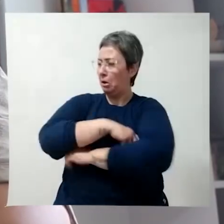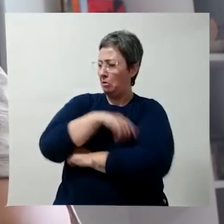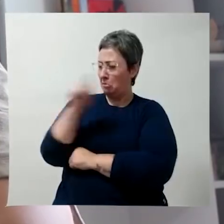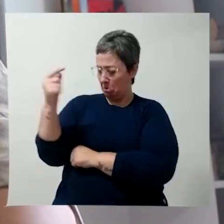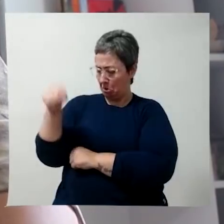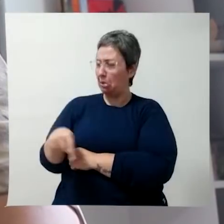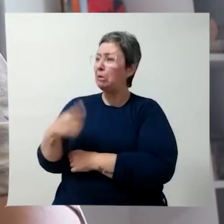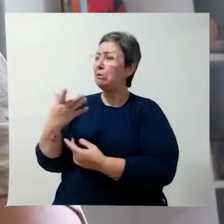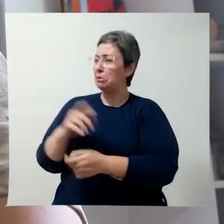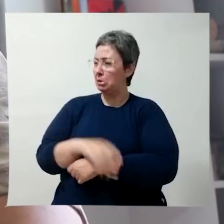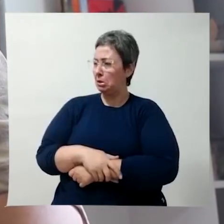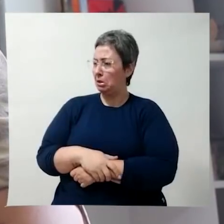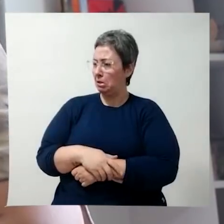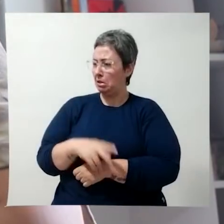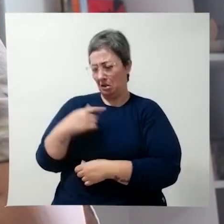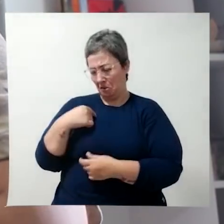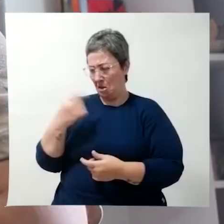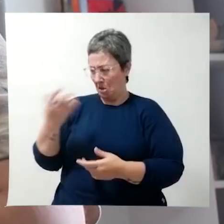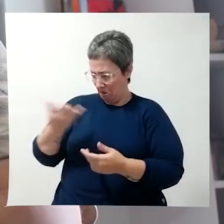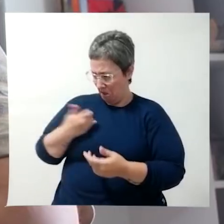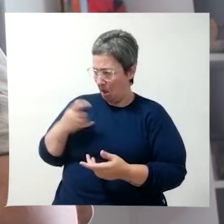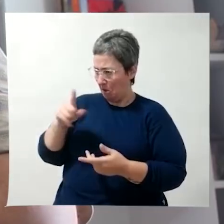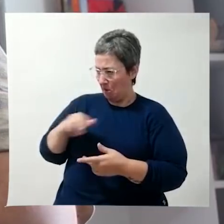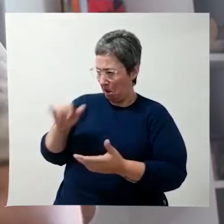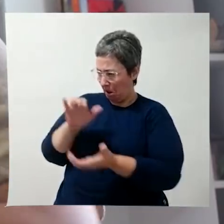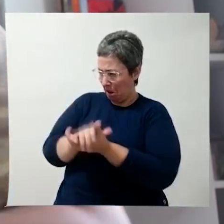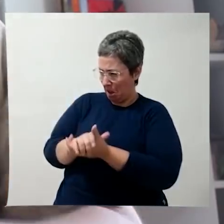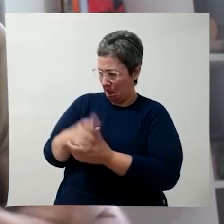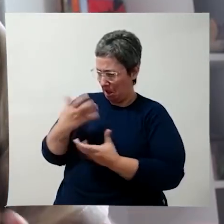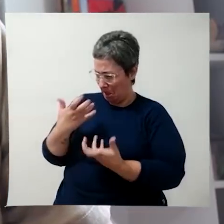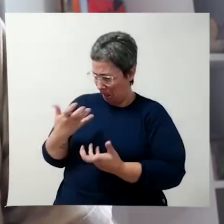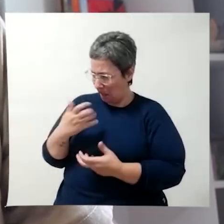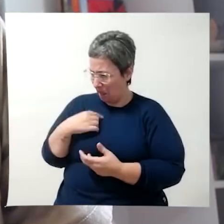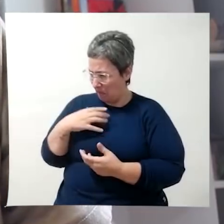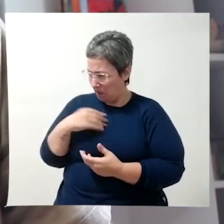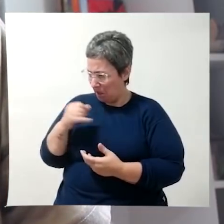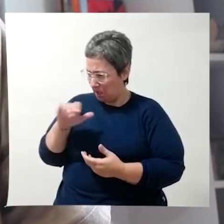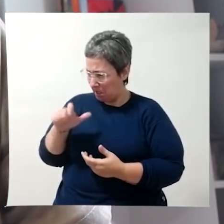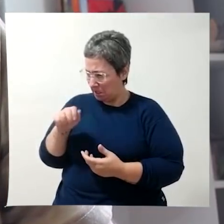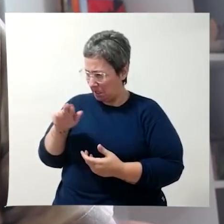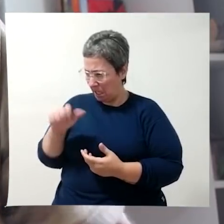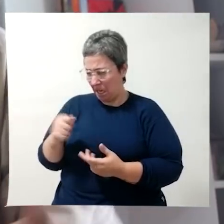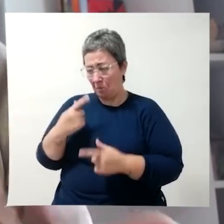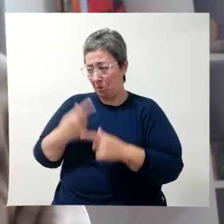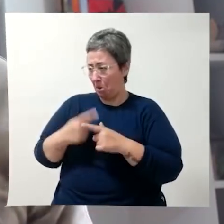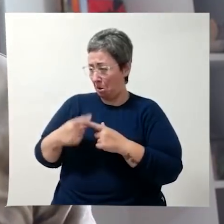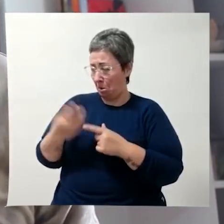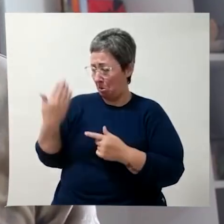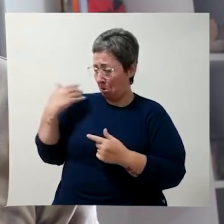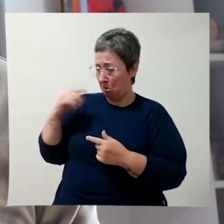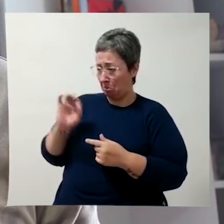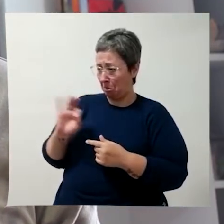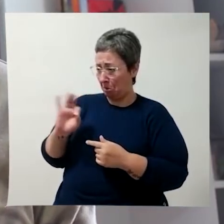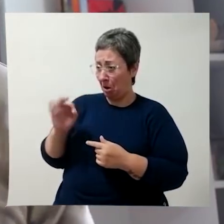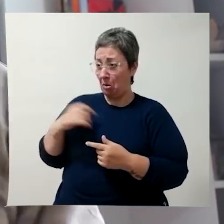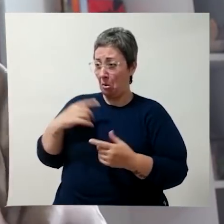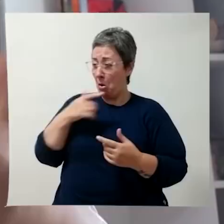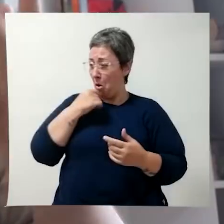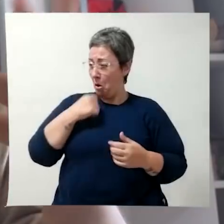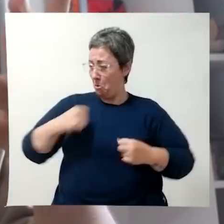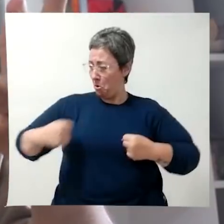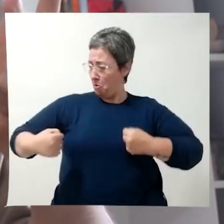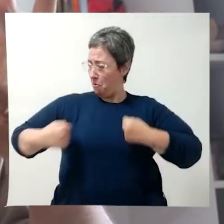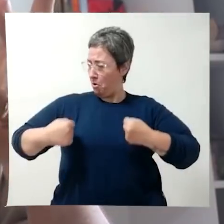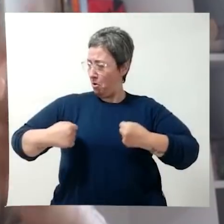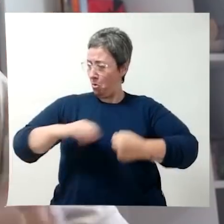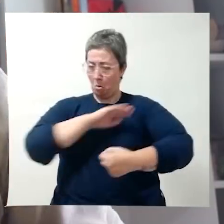Jaibé, você aqui vai me dizer que quer se casar com minha filha Jaciara? Porque o último que esteve aqui era um